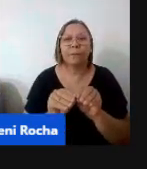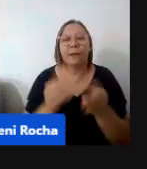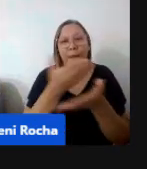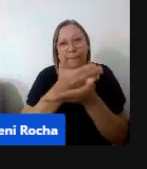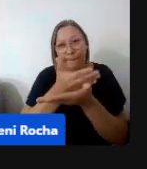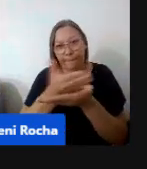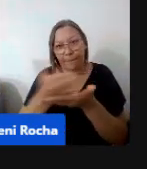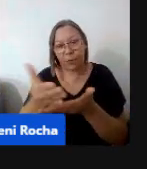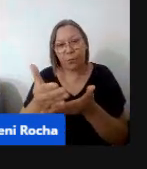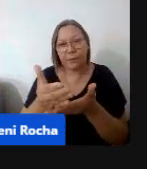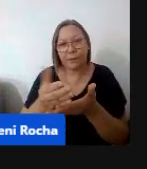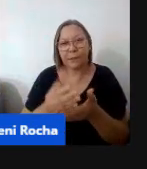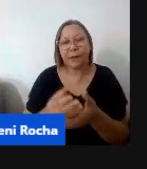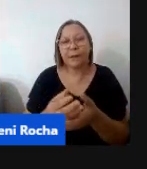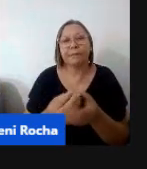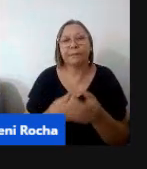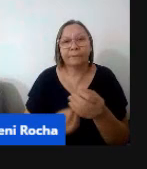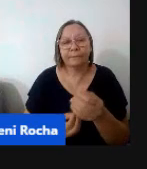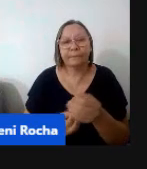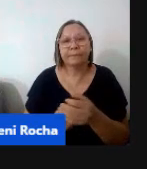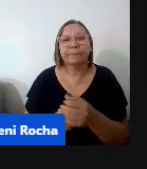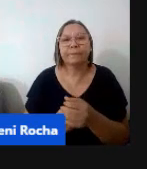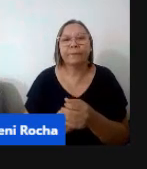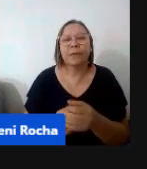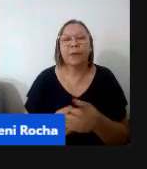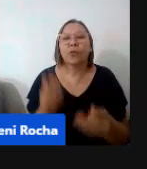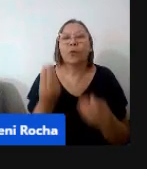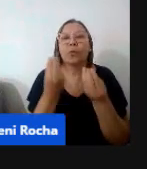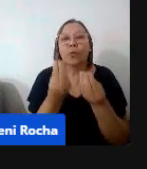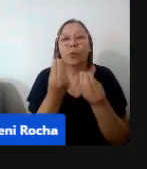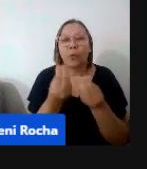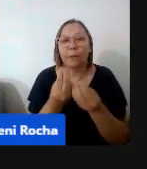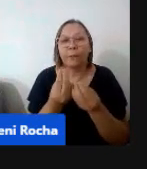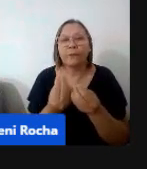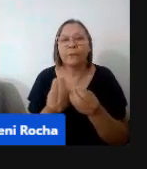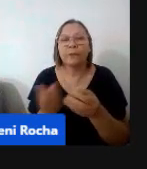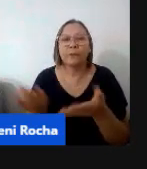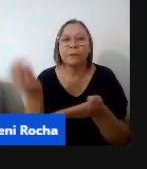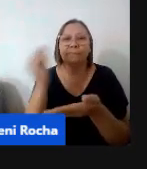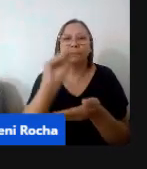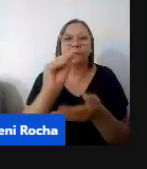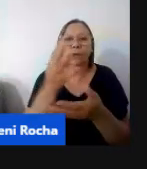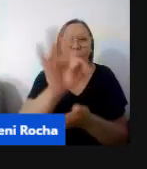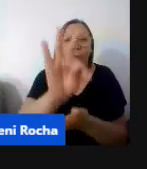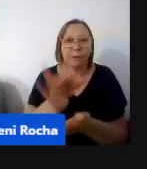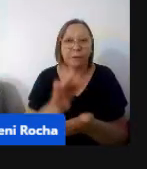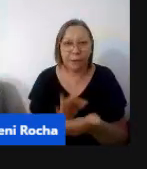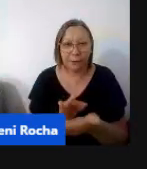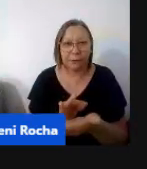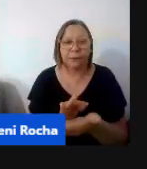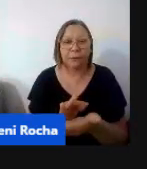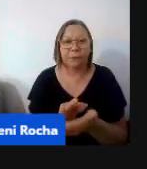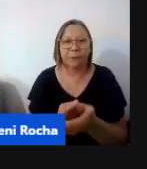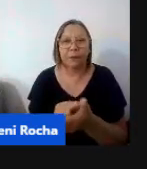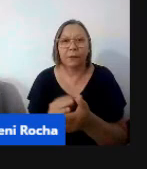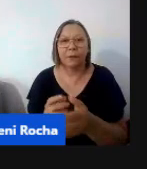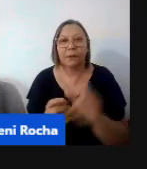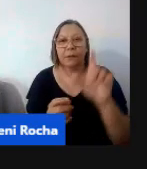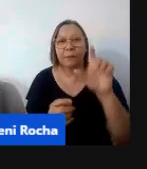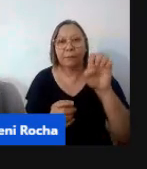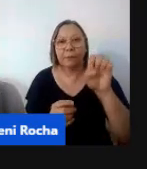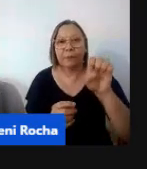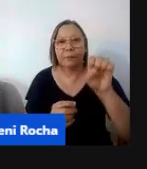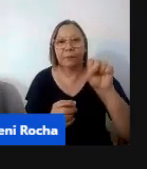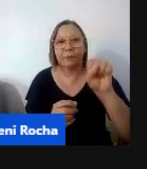criação. Como eu insiro um texto a esse slide? No canto esquerdo, você tem a opção